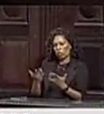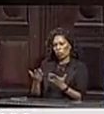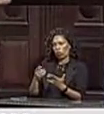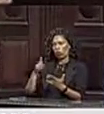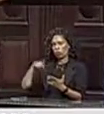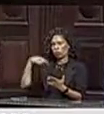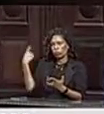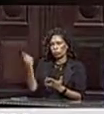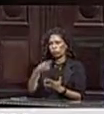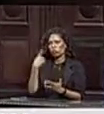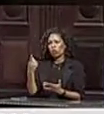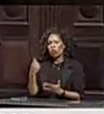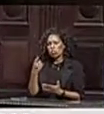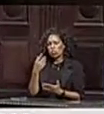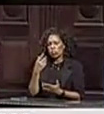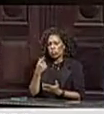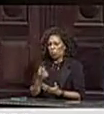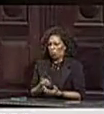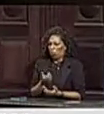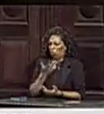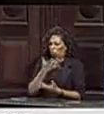de um fato criminoso.